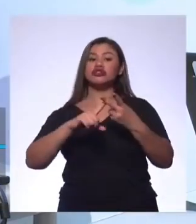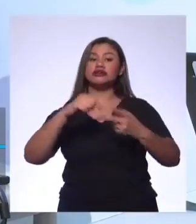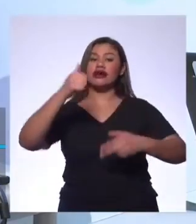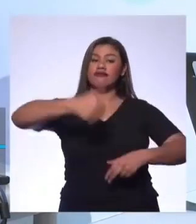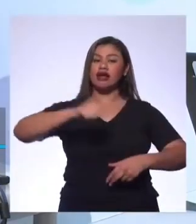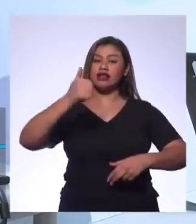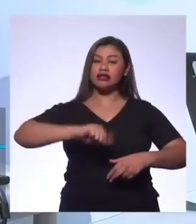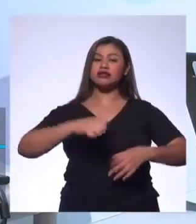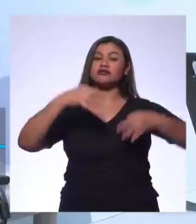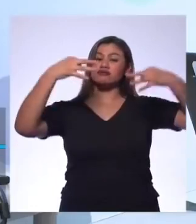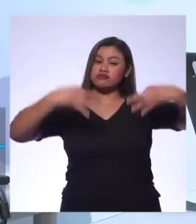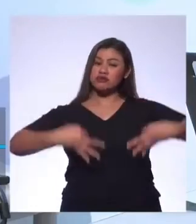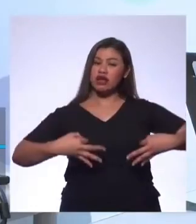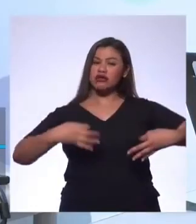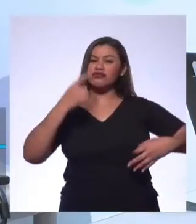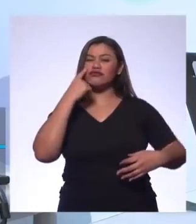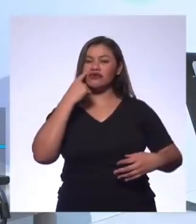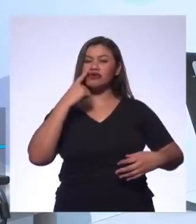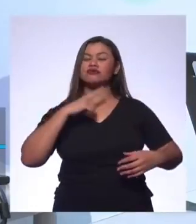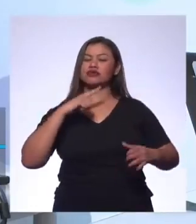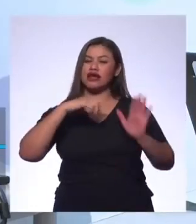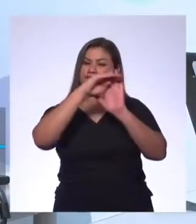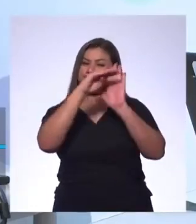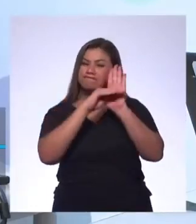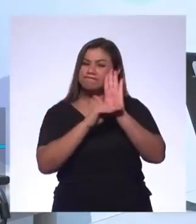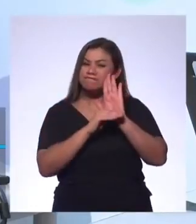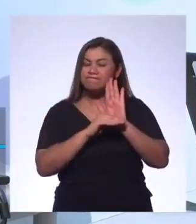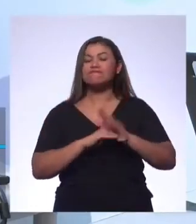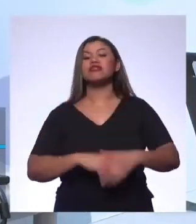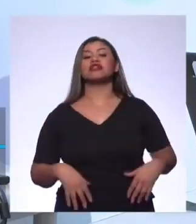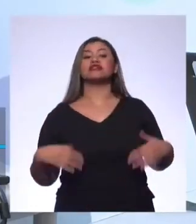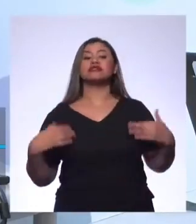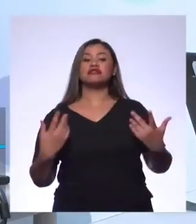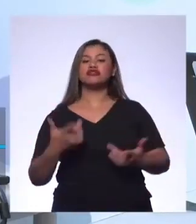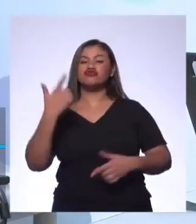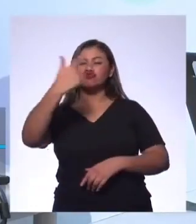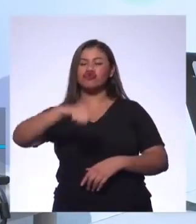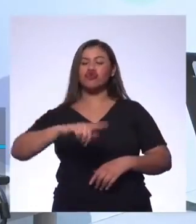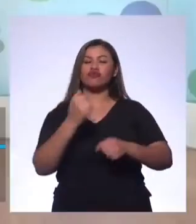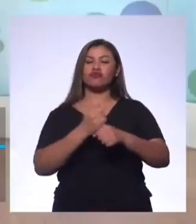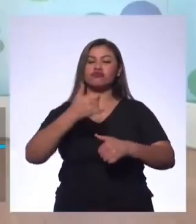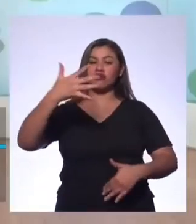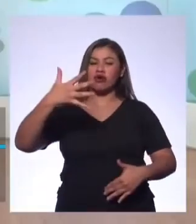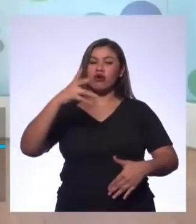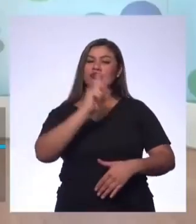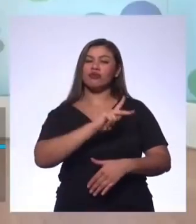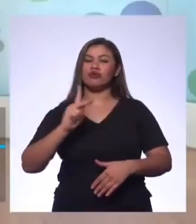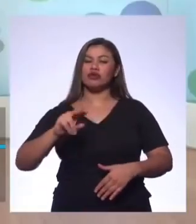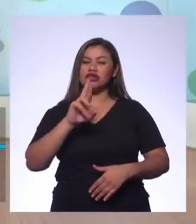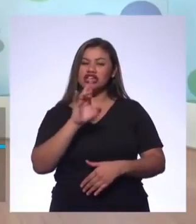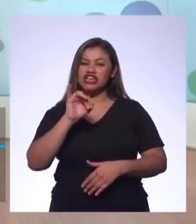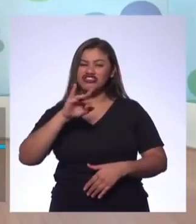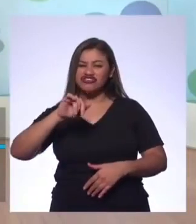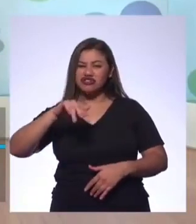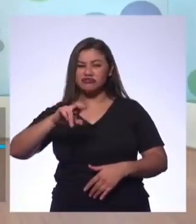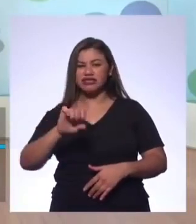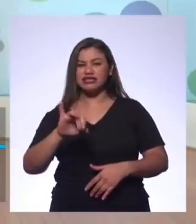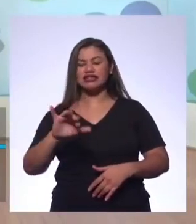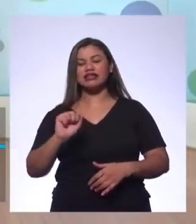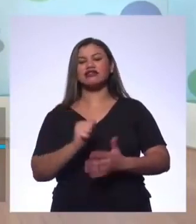que está lá no regimento, não é? Que Muito mais? bem, bora lá. Eu vi aqui que a Pro Regineia